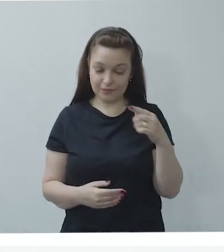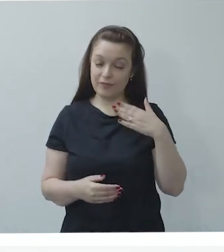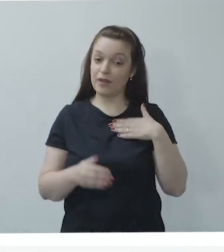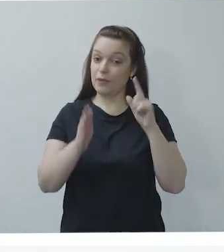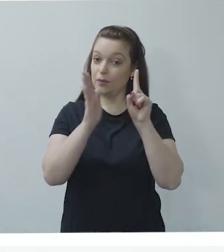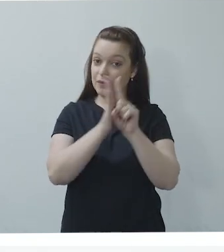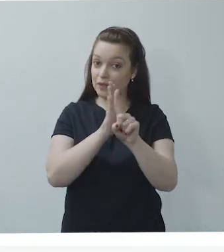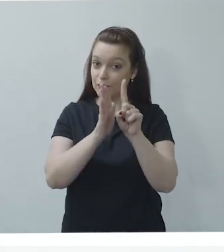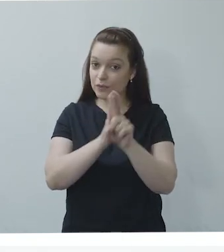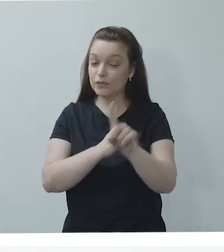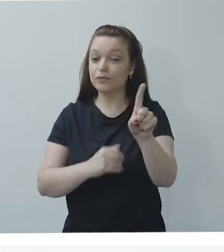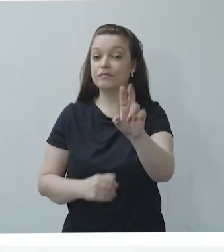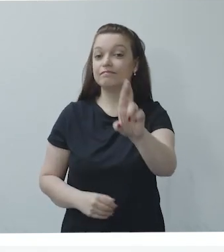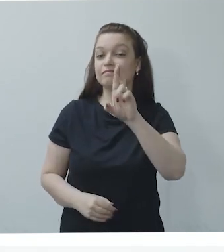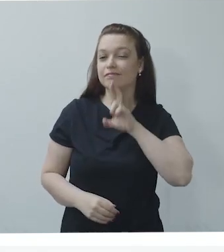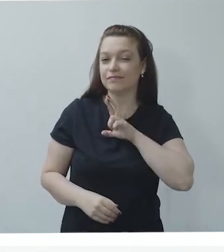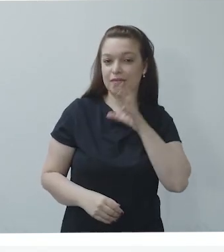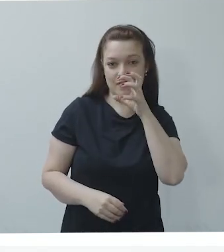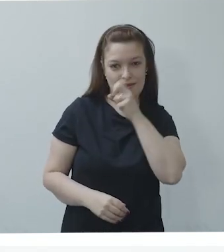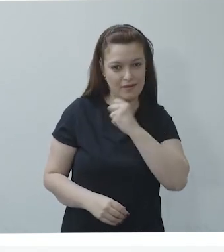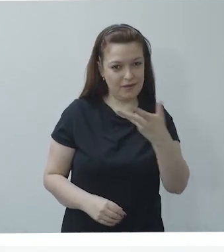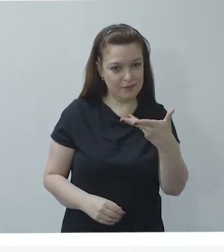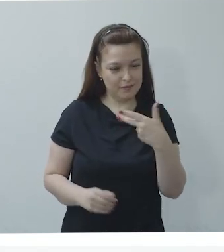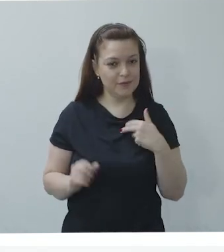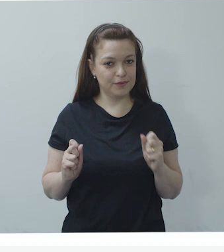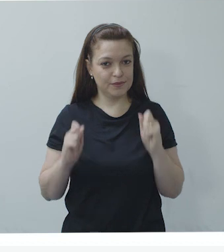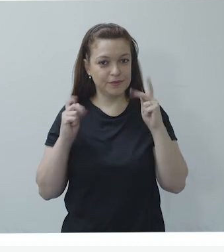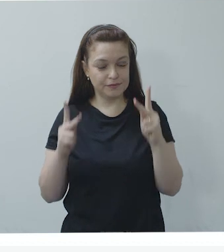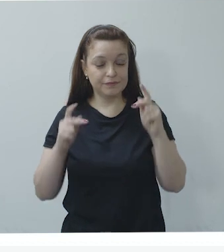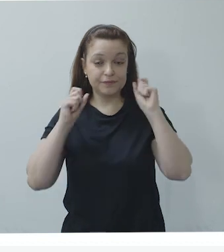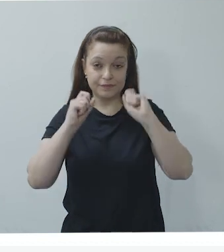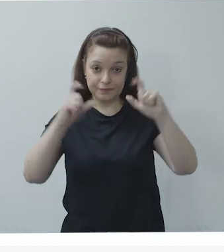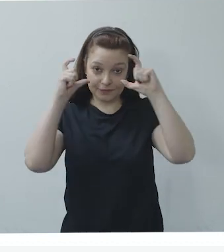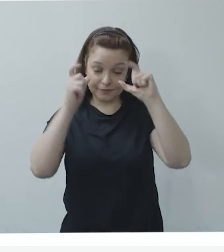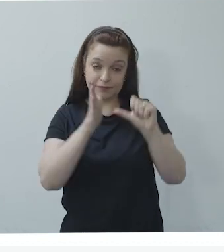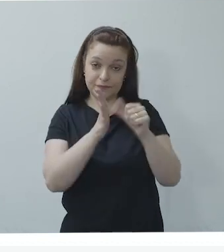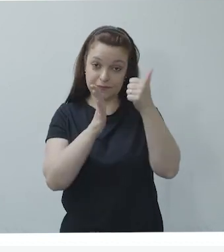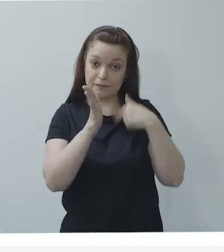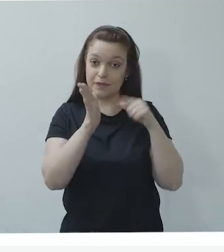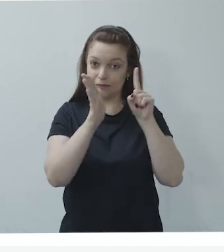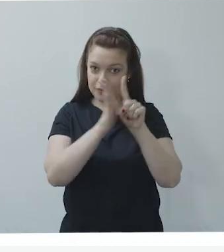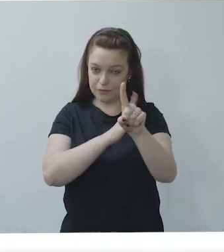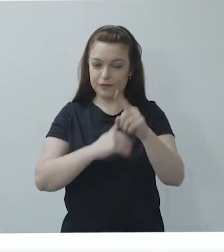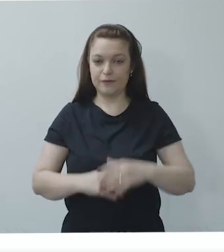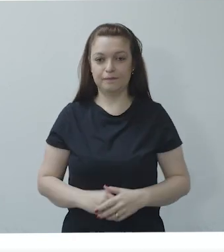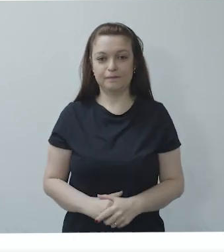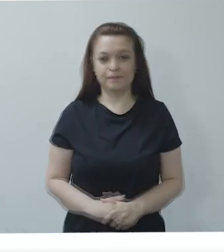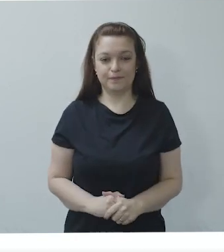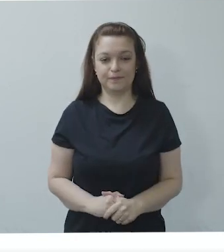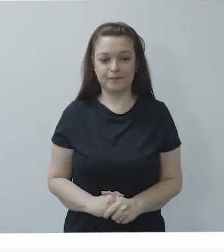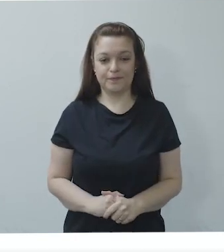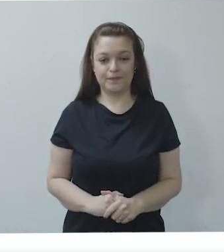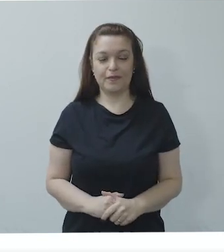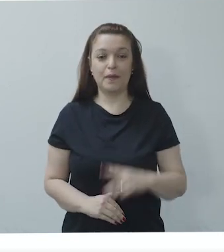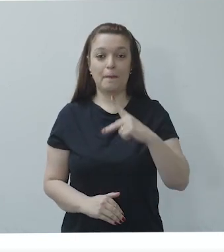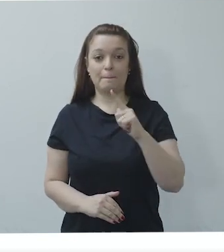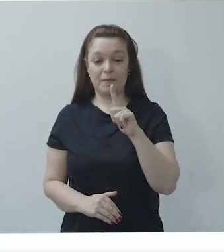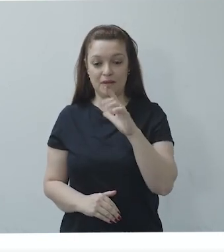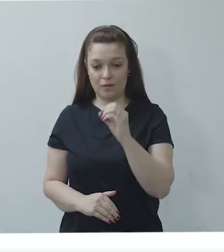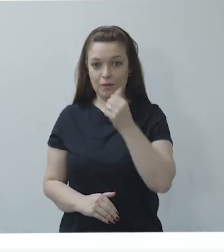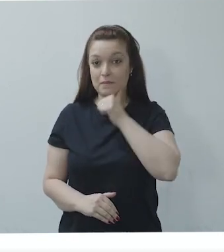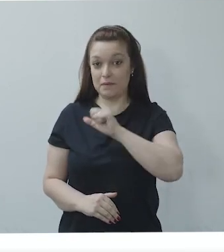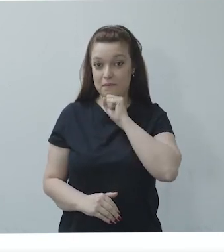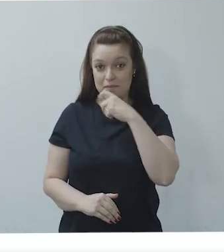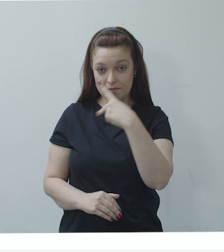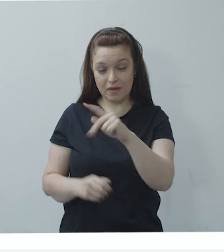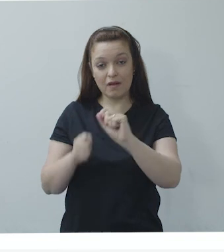e vocês respondem aí bem rapidinho. Prestem atenção para a primeira pergunta na tela. A mãe de Paulo